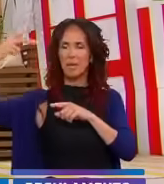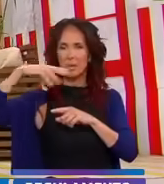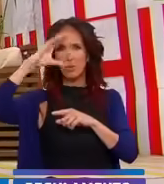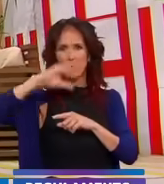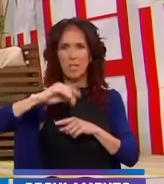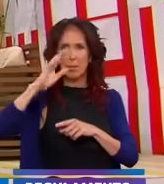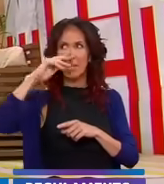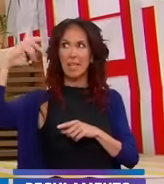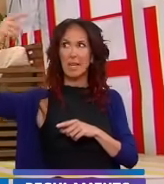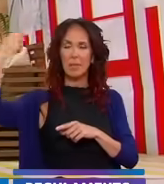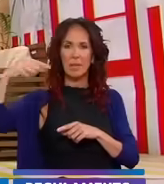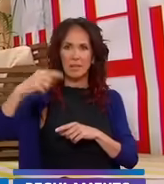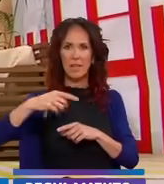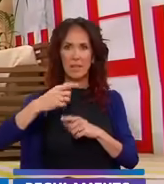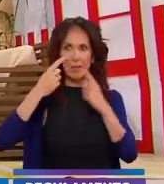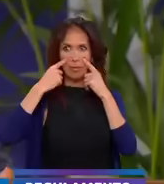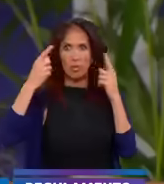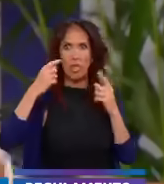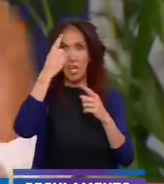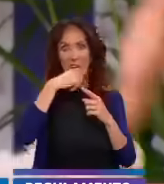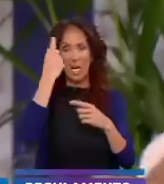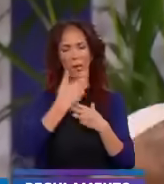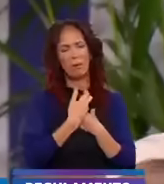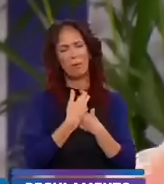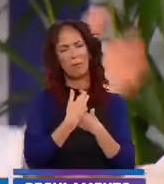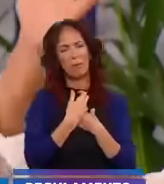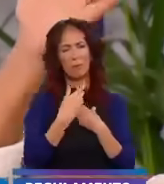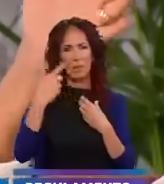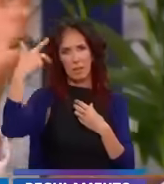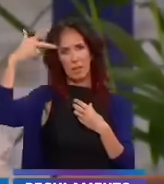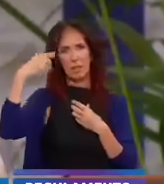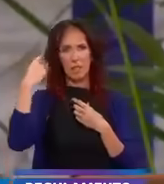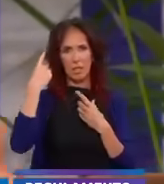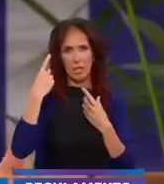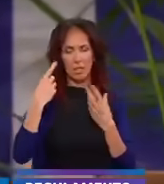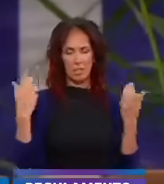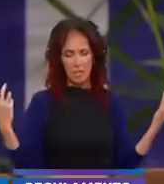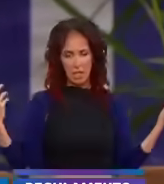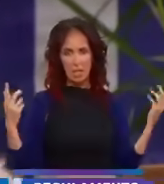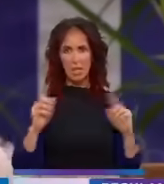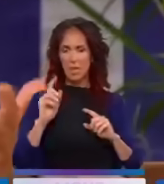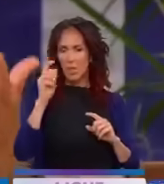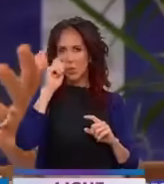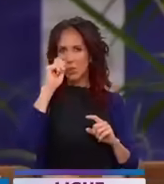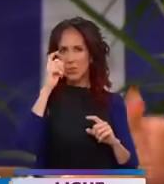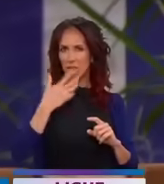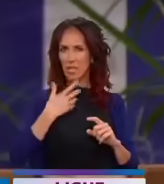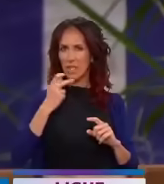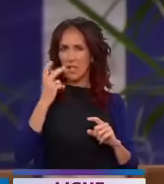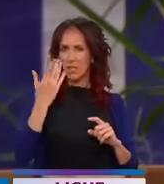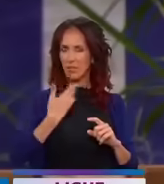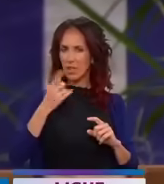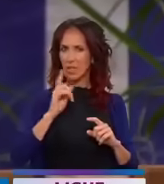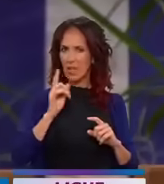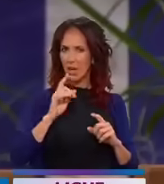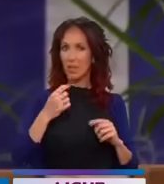não sabe que há uma câmara a filmar para ele. Mas eu não tenho atenção. Eu não estou a defender o David. Com o David está